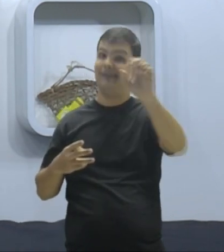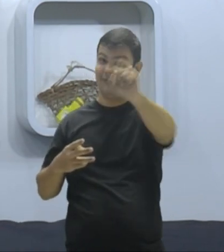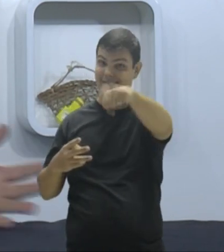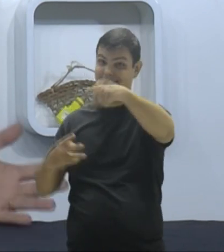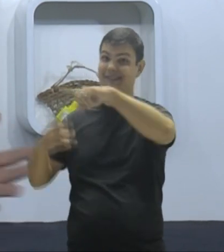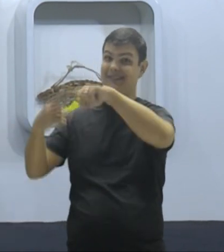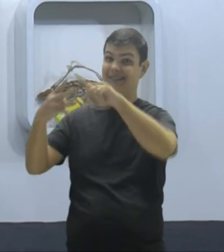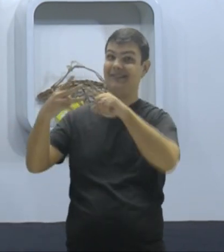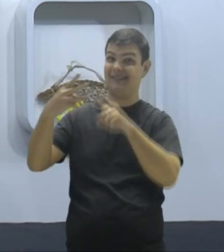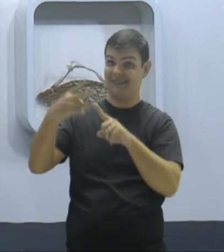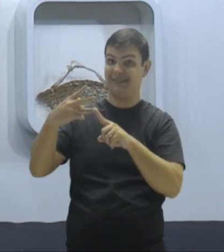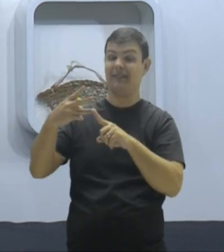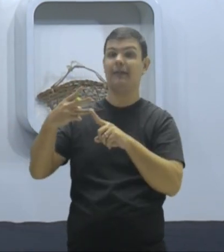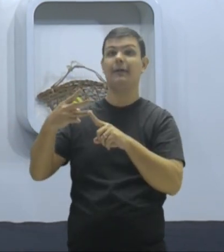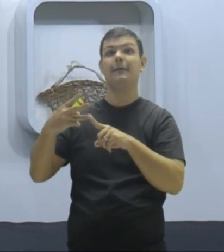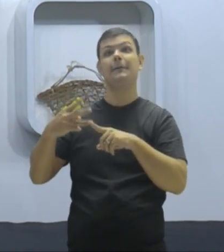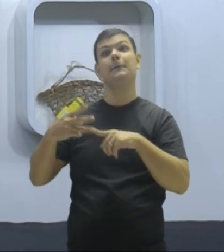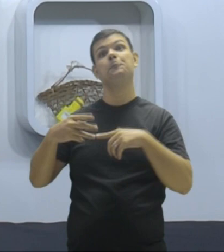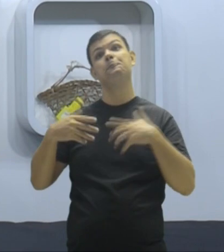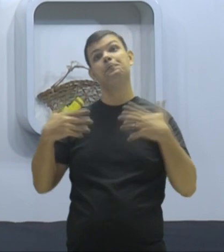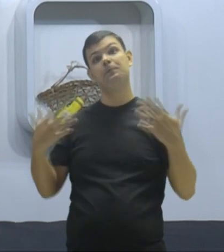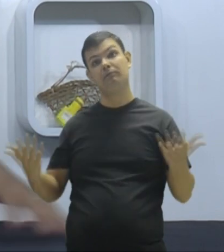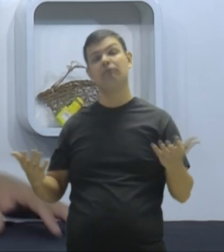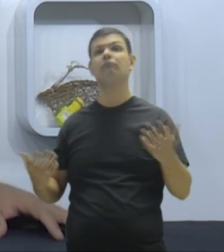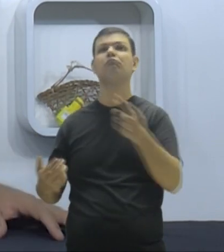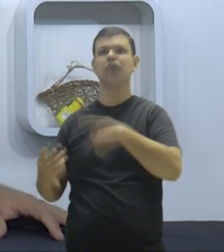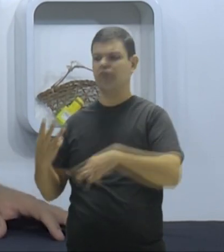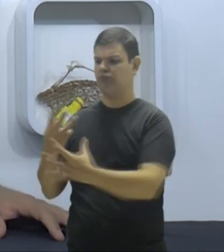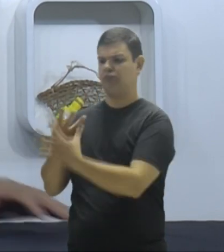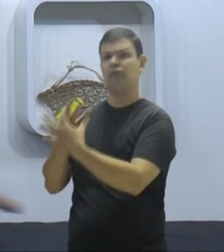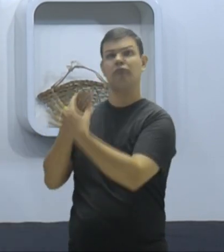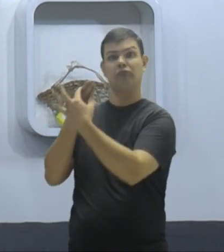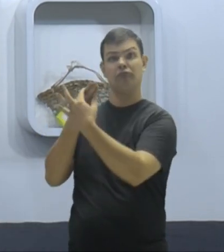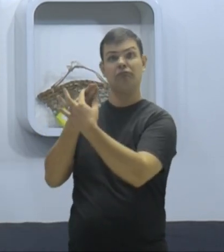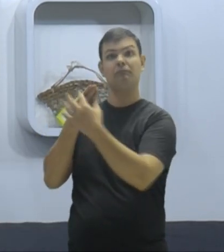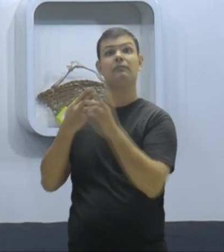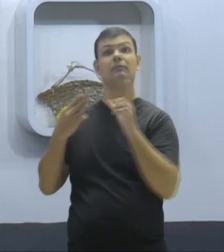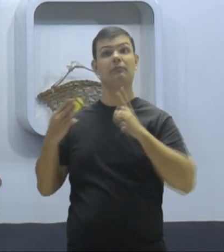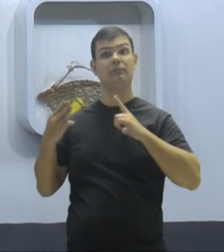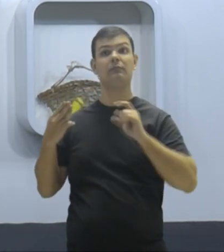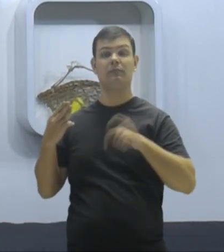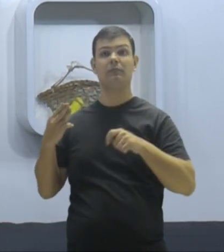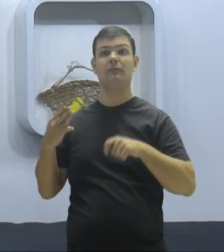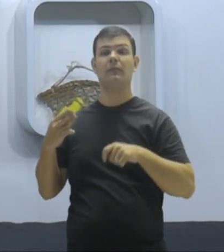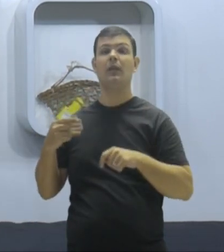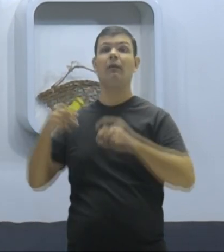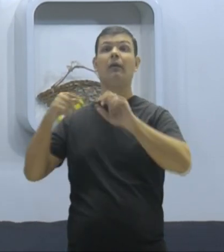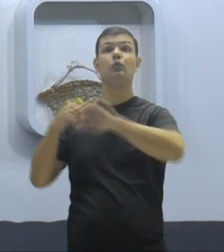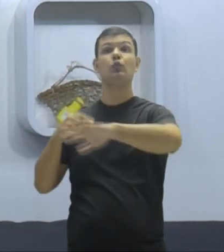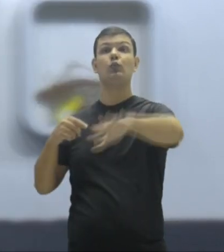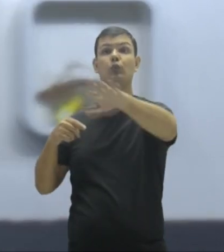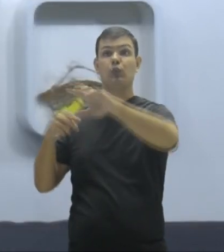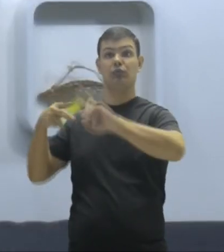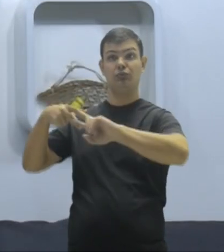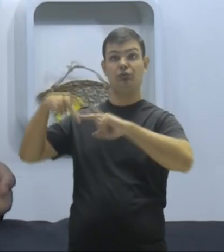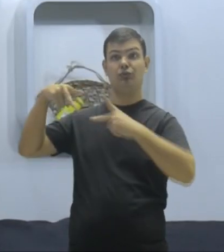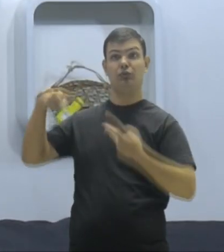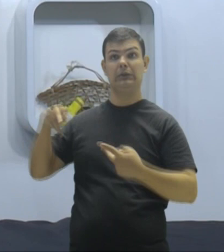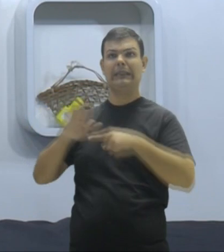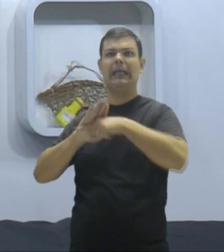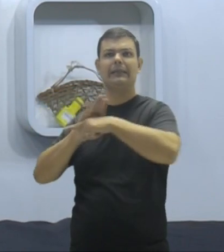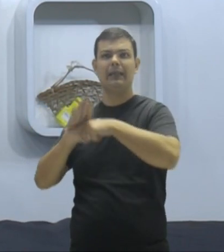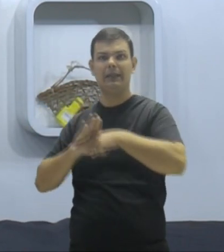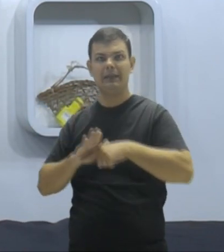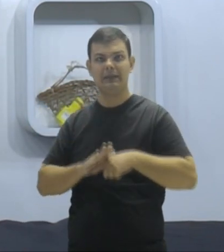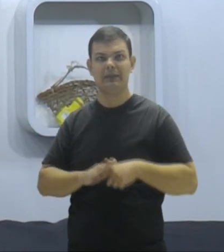professor, mas então quer dizer que eu sou formado pelos três. Geneticamente, se você fizer uma análise